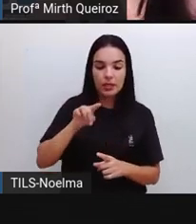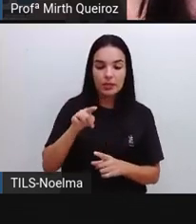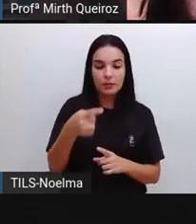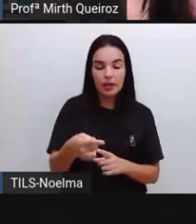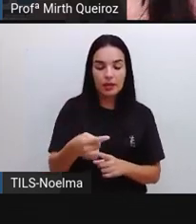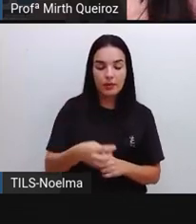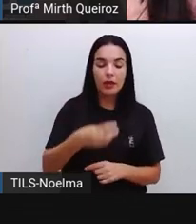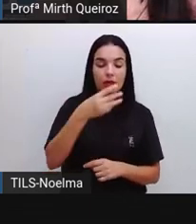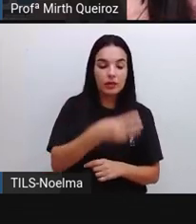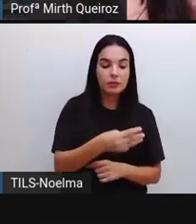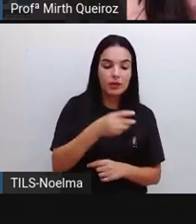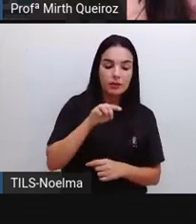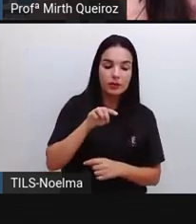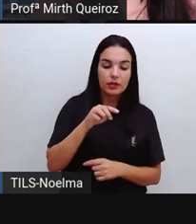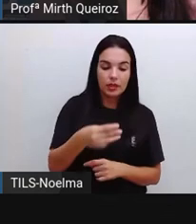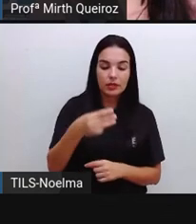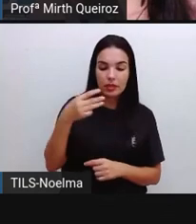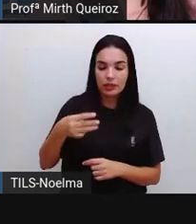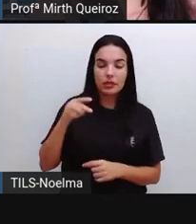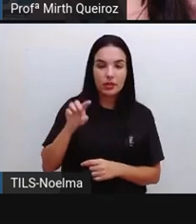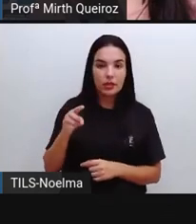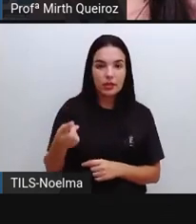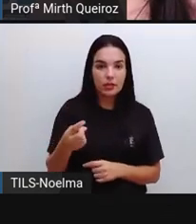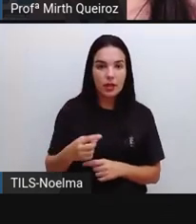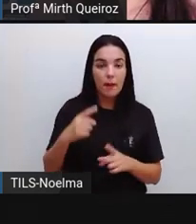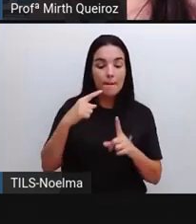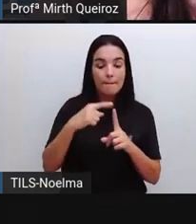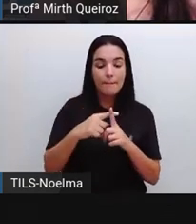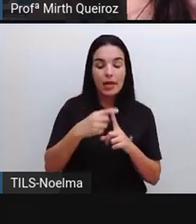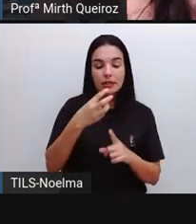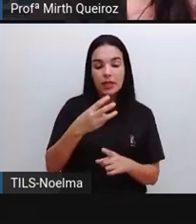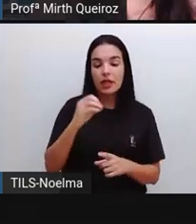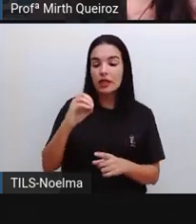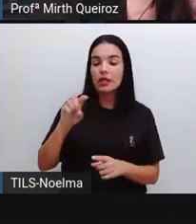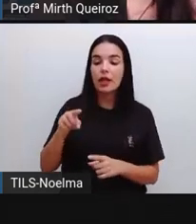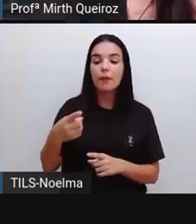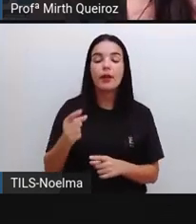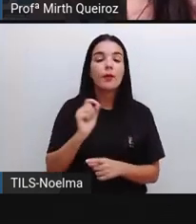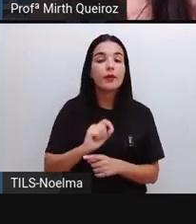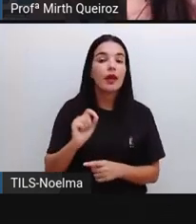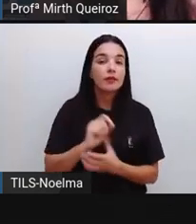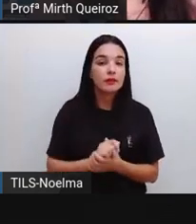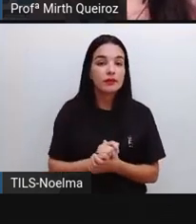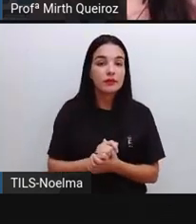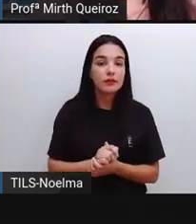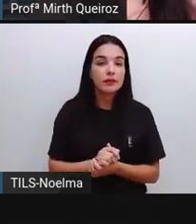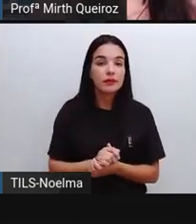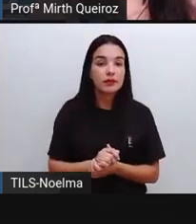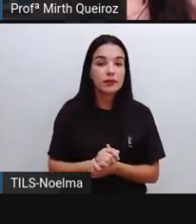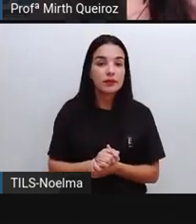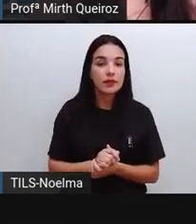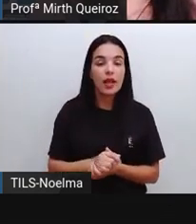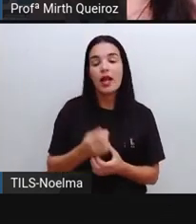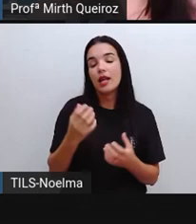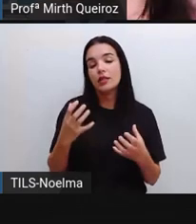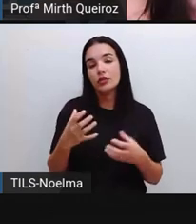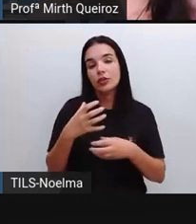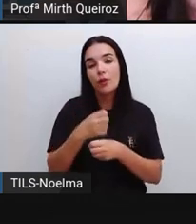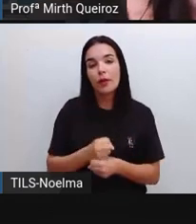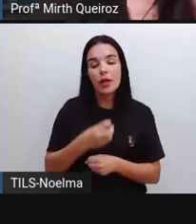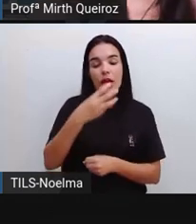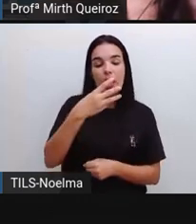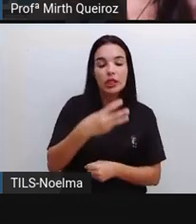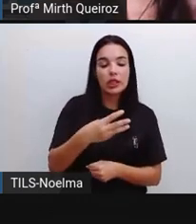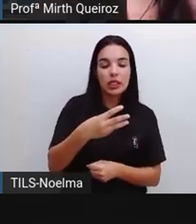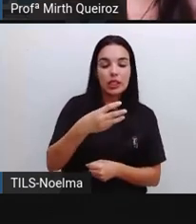+ 333333 30 mil mais 3333 vai ser o